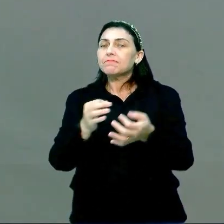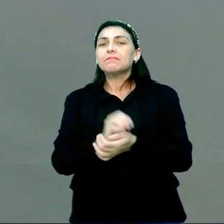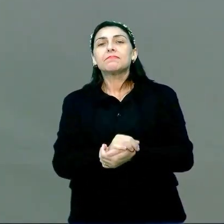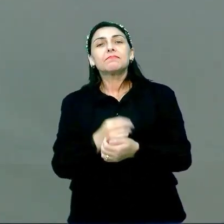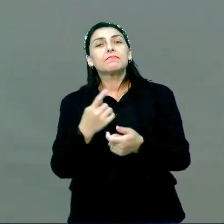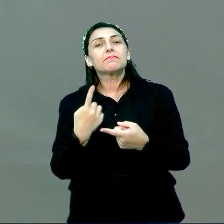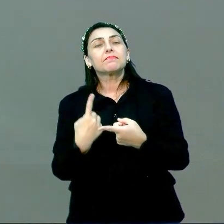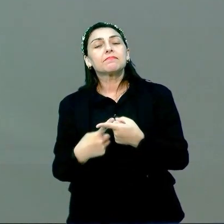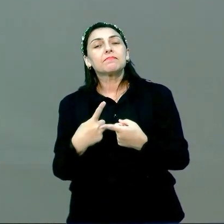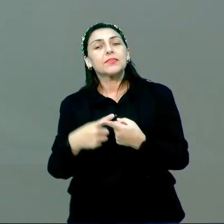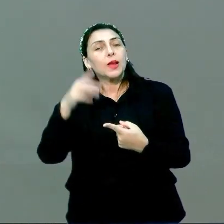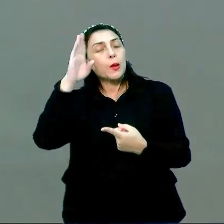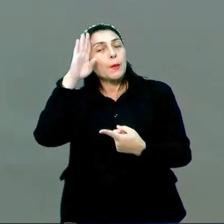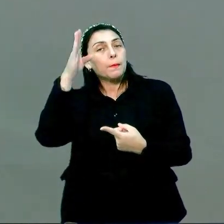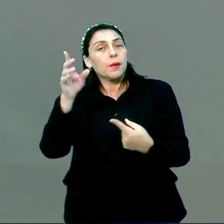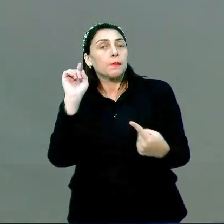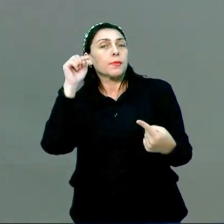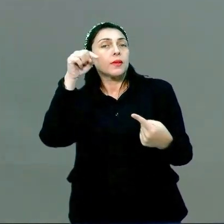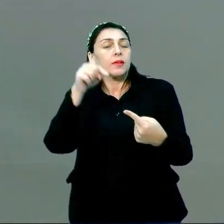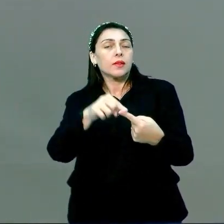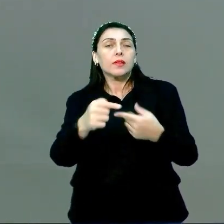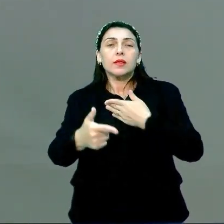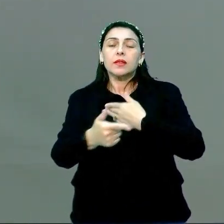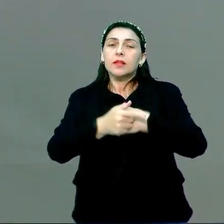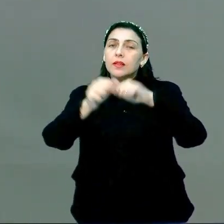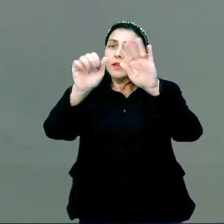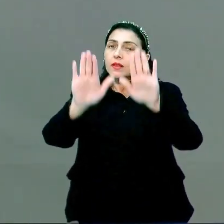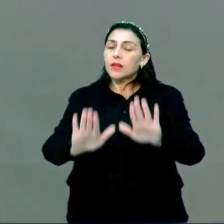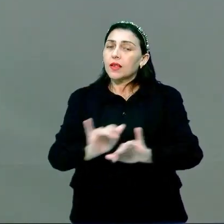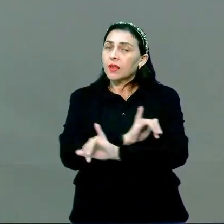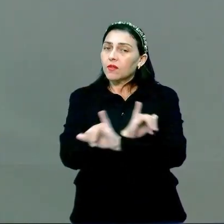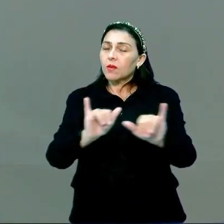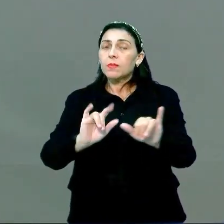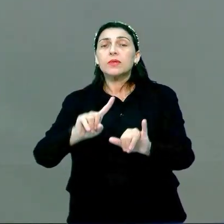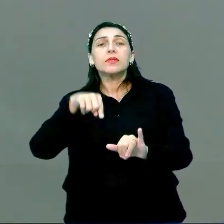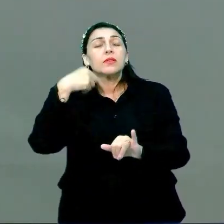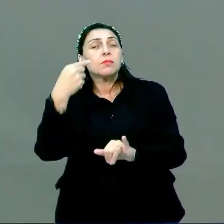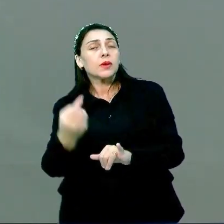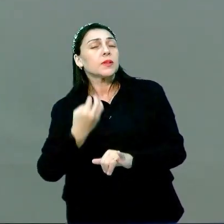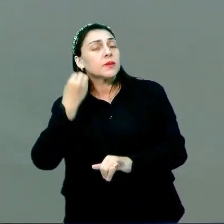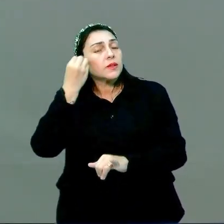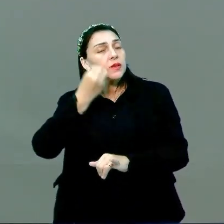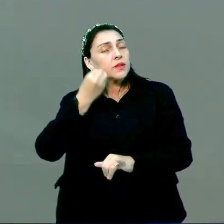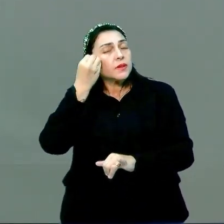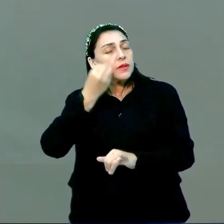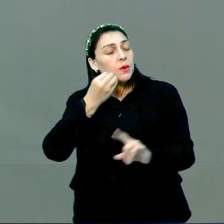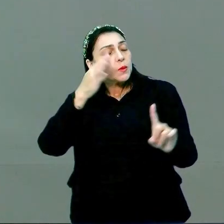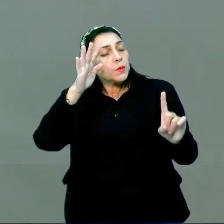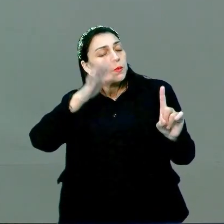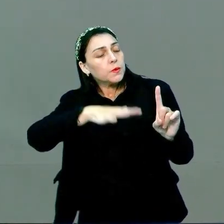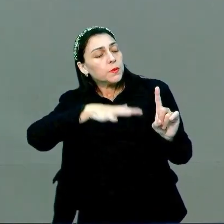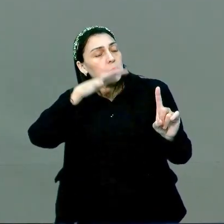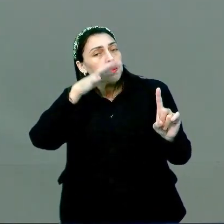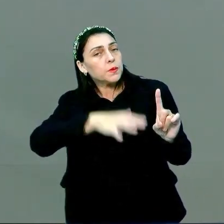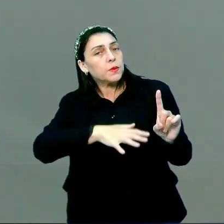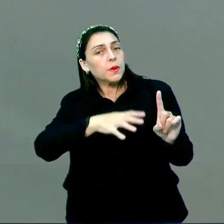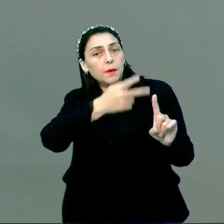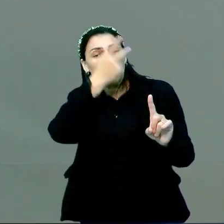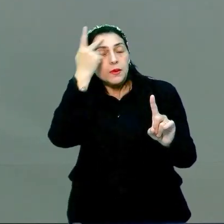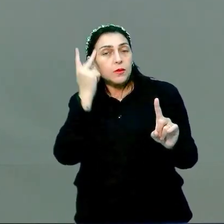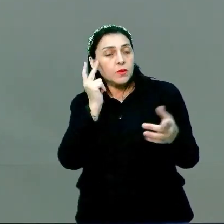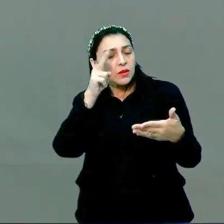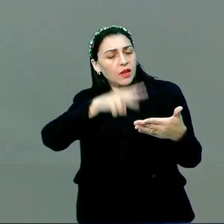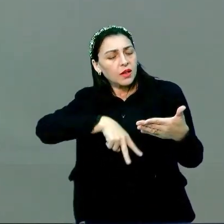porque o principal objetivo do cartaz é informar. E depois ele vai tentar persuadir o leitor, que é o